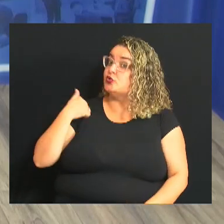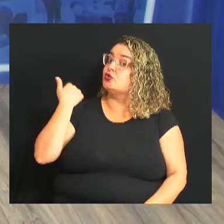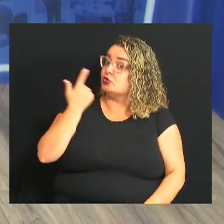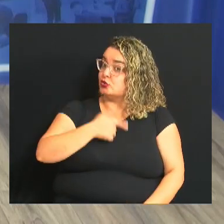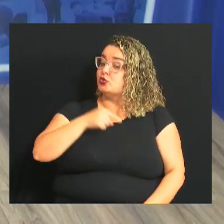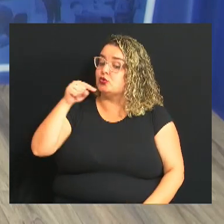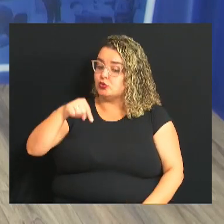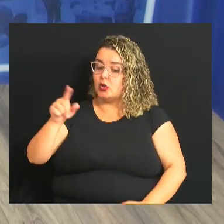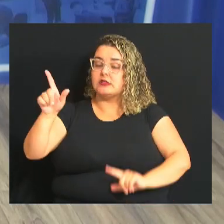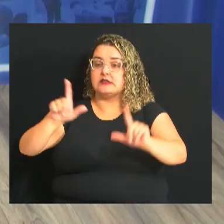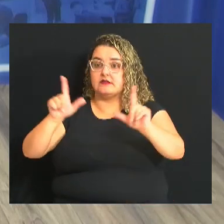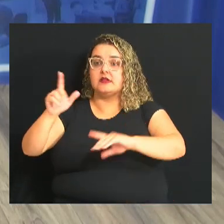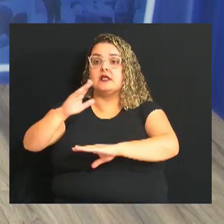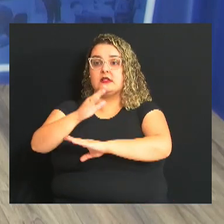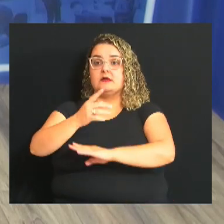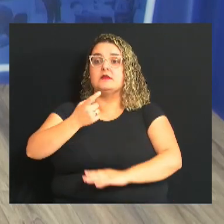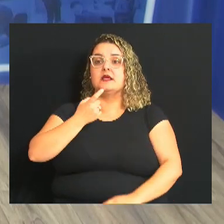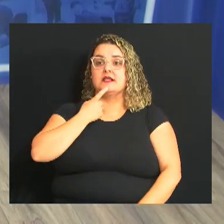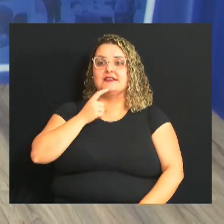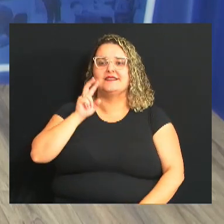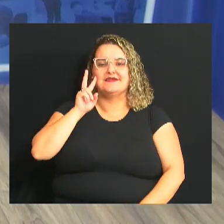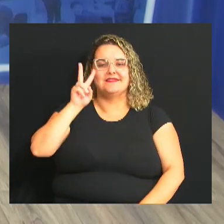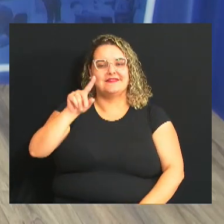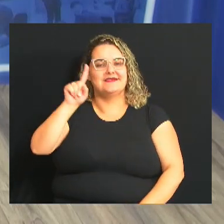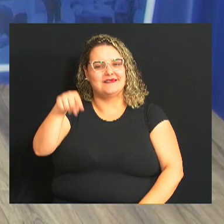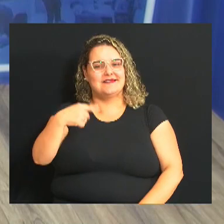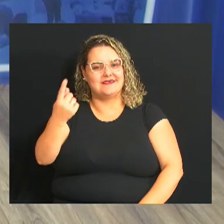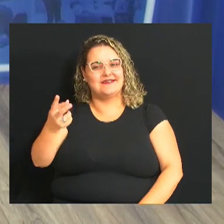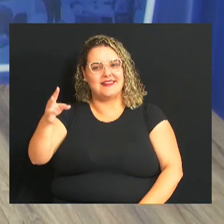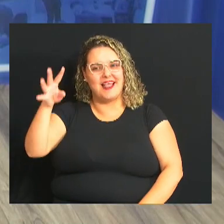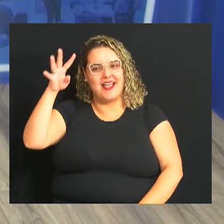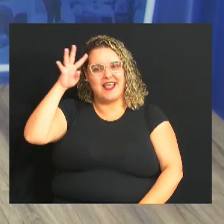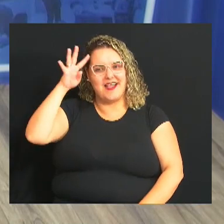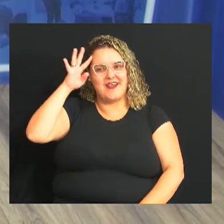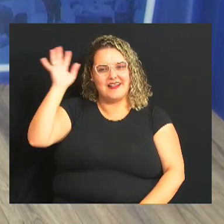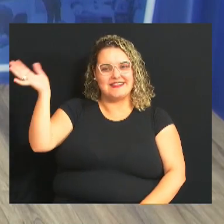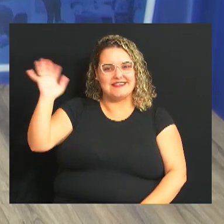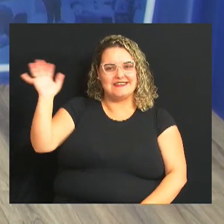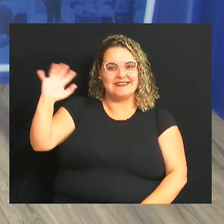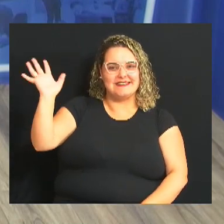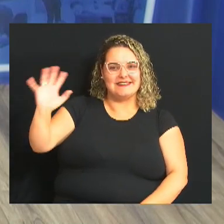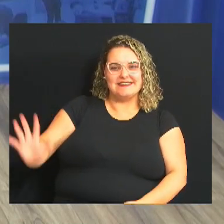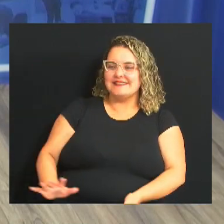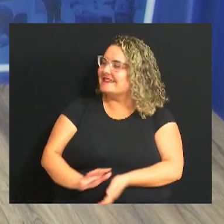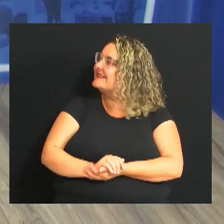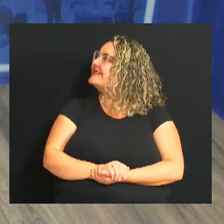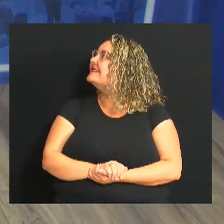na TV Câmara Campinas e nos vemos amanhã na quarta-feira. Até lá. Tchau, tchau.